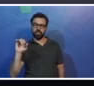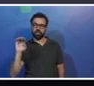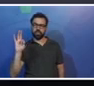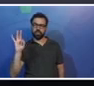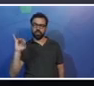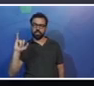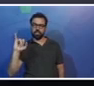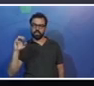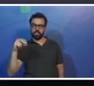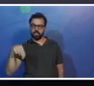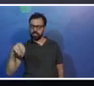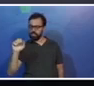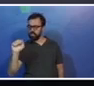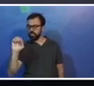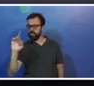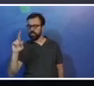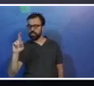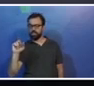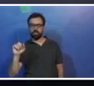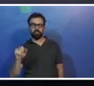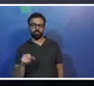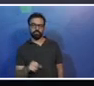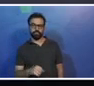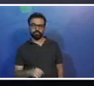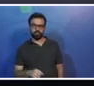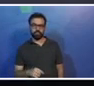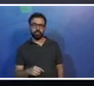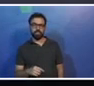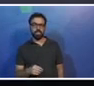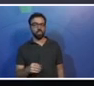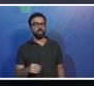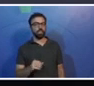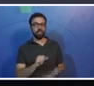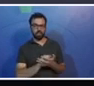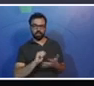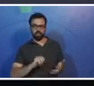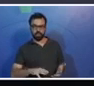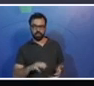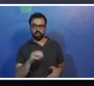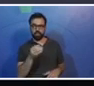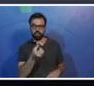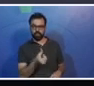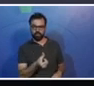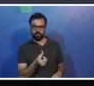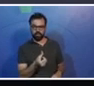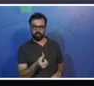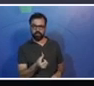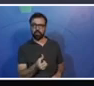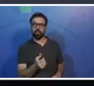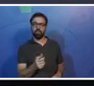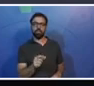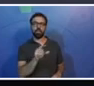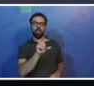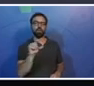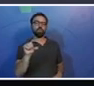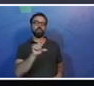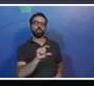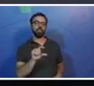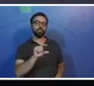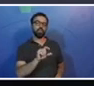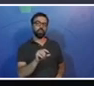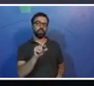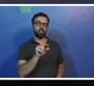tem uma alternativa que todas as palavras serão grafadas com C cedilha. Vamos ver se vocês conseguem descobrir qual é? Alternativa